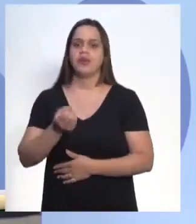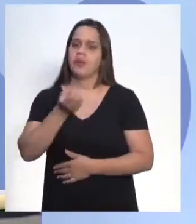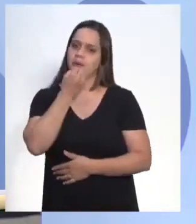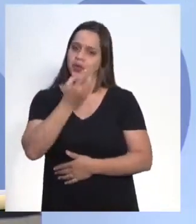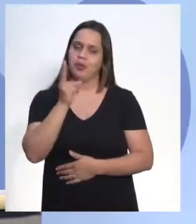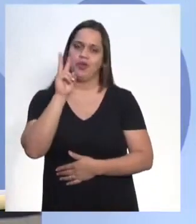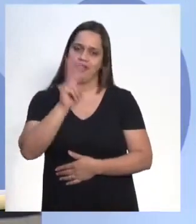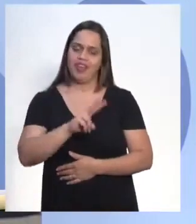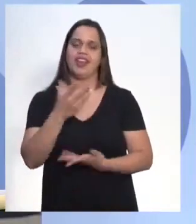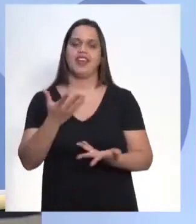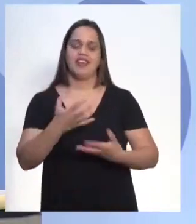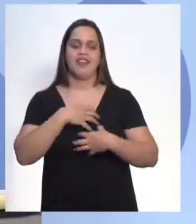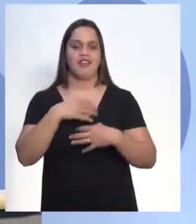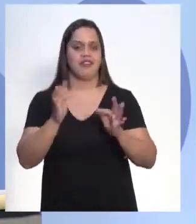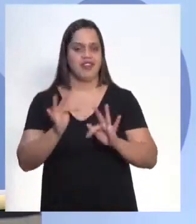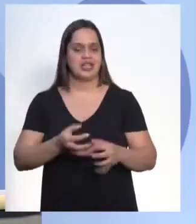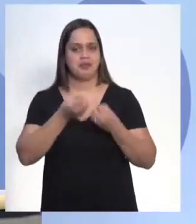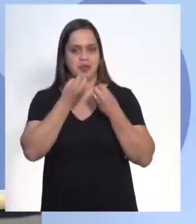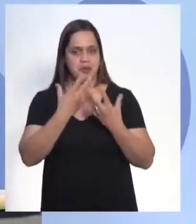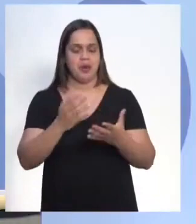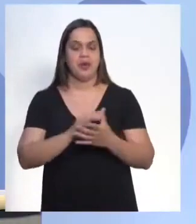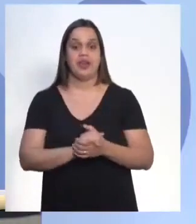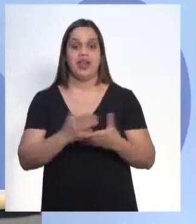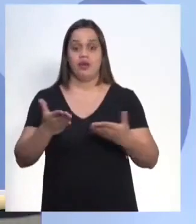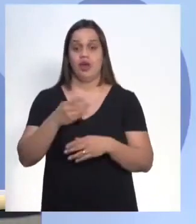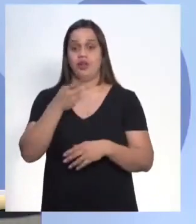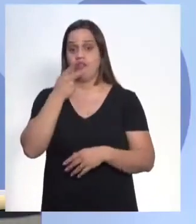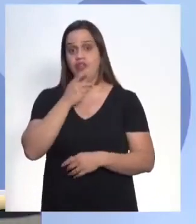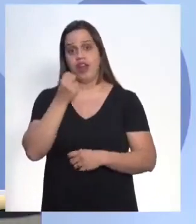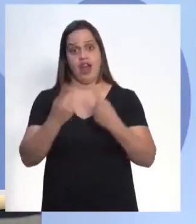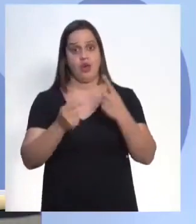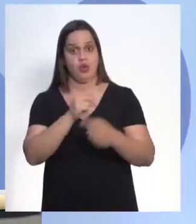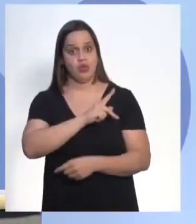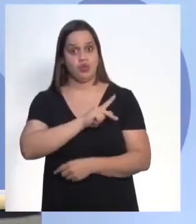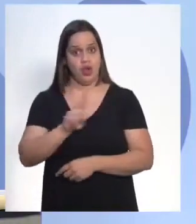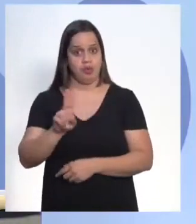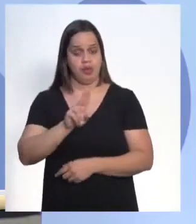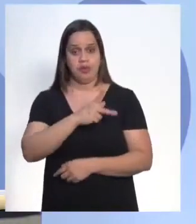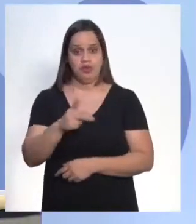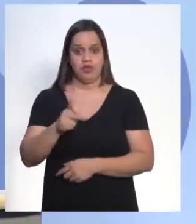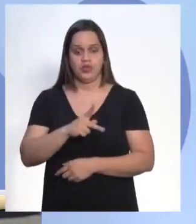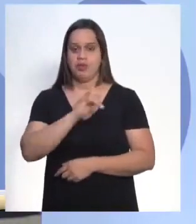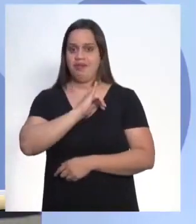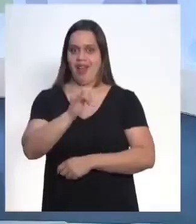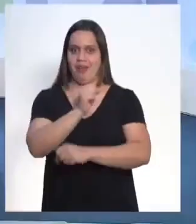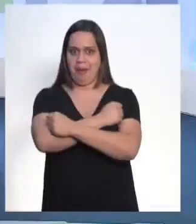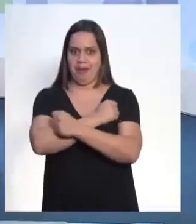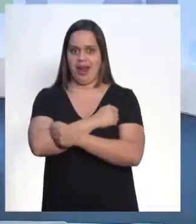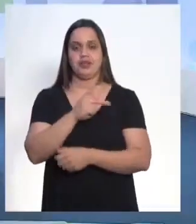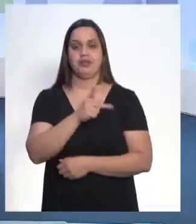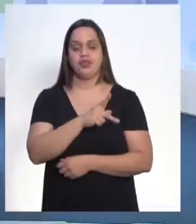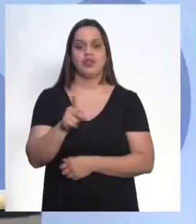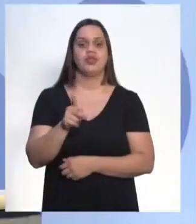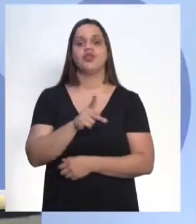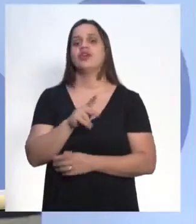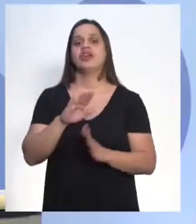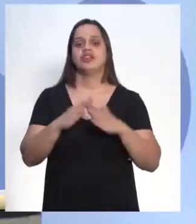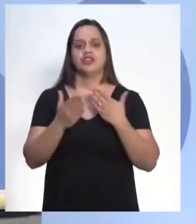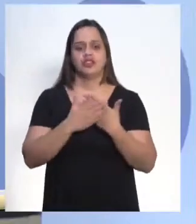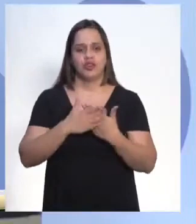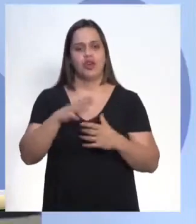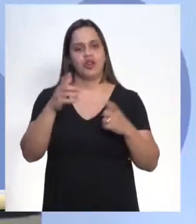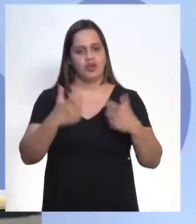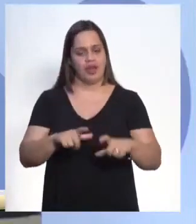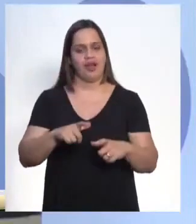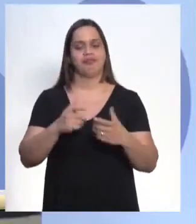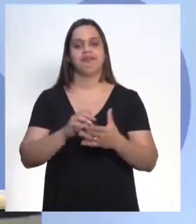bom. Fico muito feliz de ver vocês participando. Então, hoje eu vou falar o nome de alguns professores aí para mandar um abraço. Professores, escolas e o lugar de